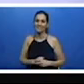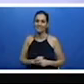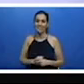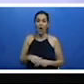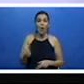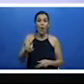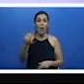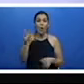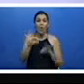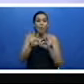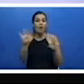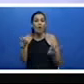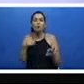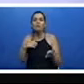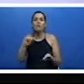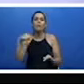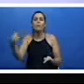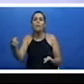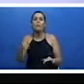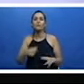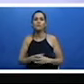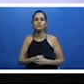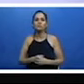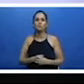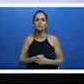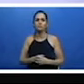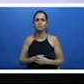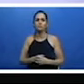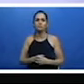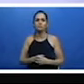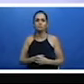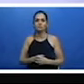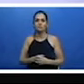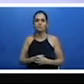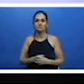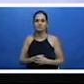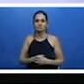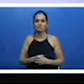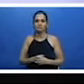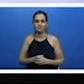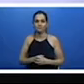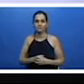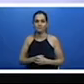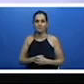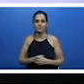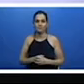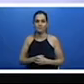Quantas cordas vai ter o próximo? Consegue identificar sem ter que fazer o desenho?